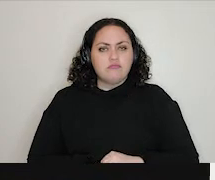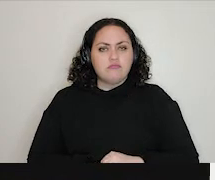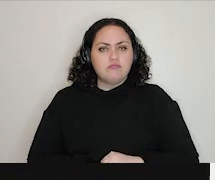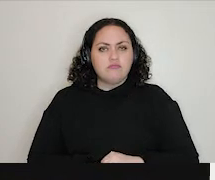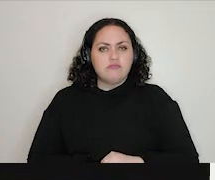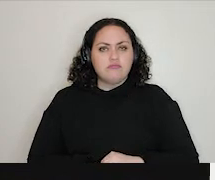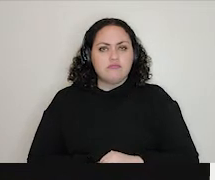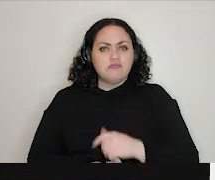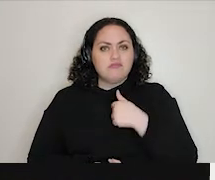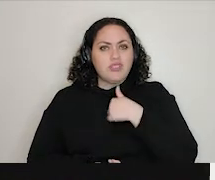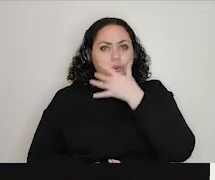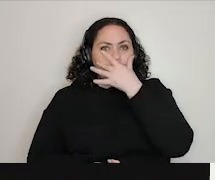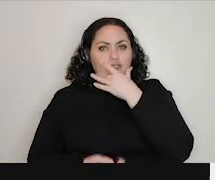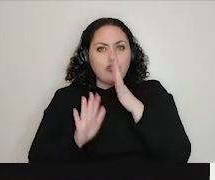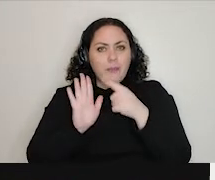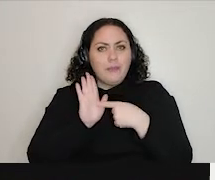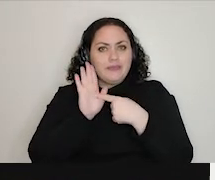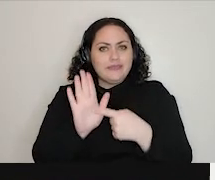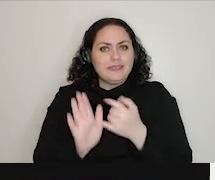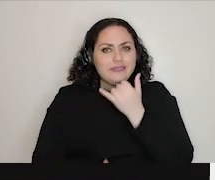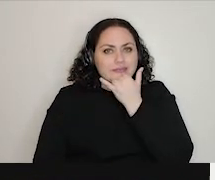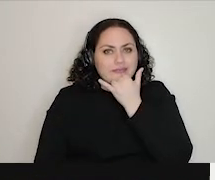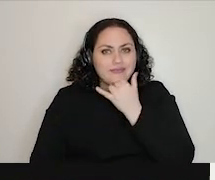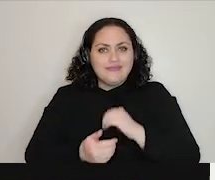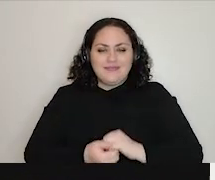Eu achei que tivesse, gente.